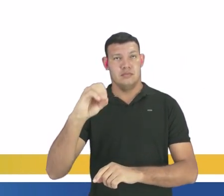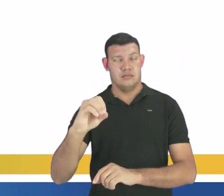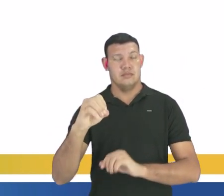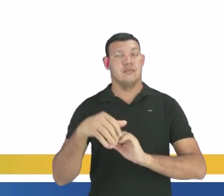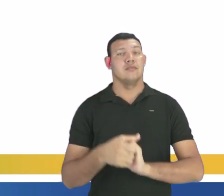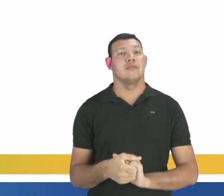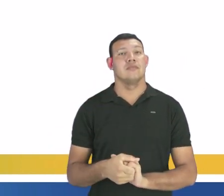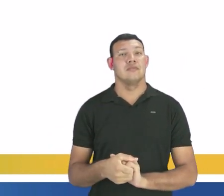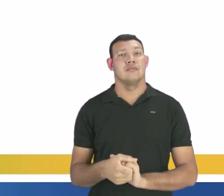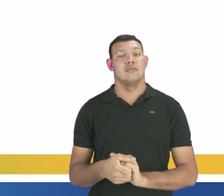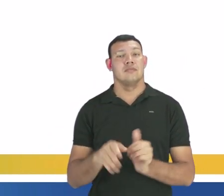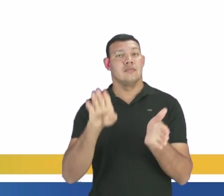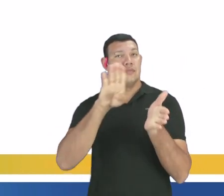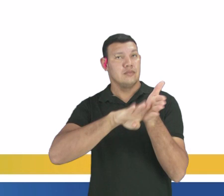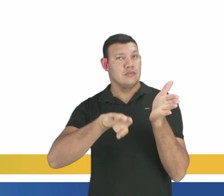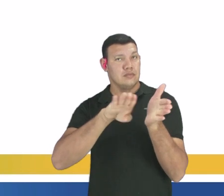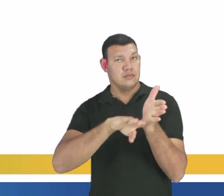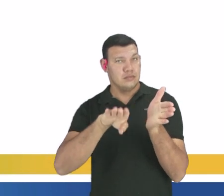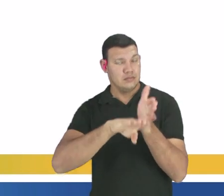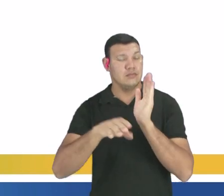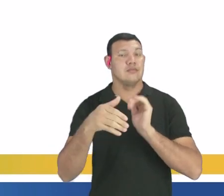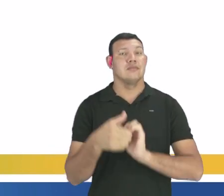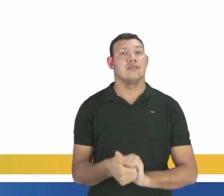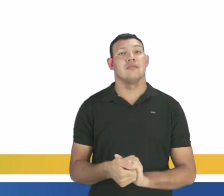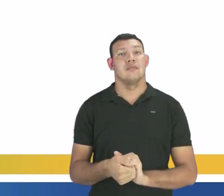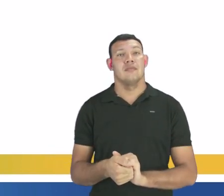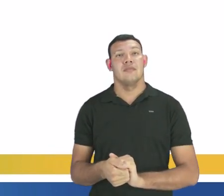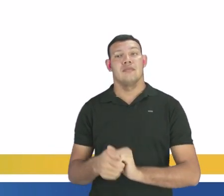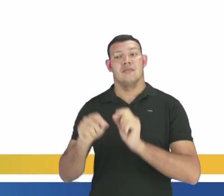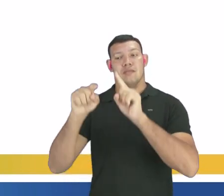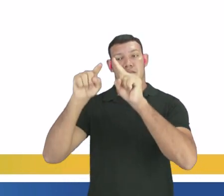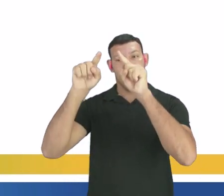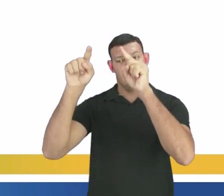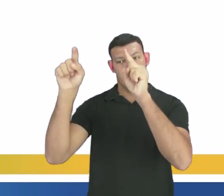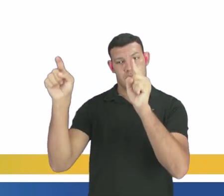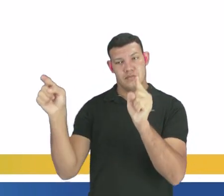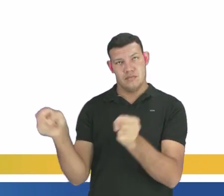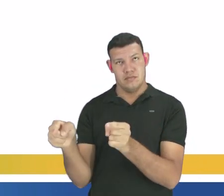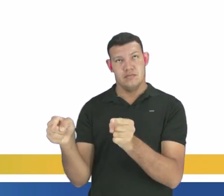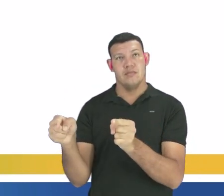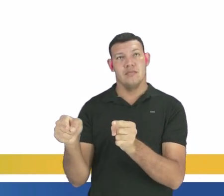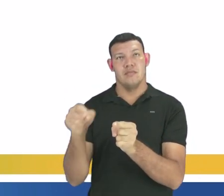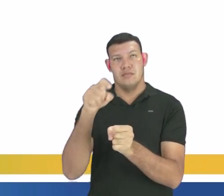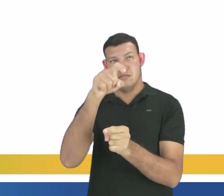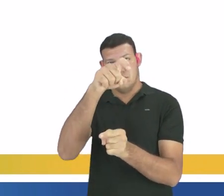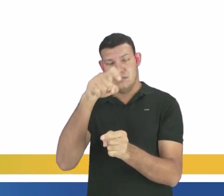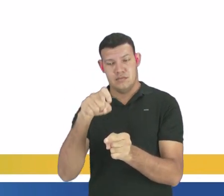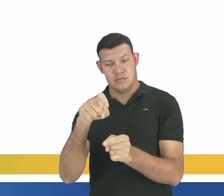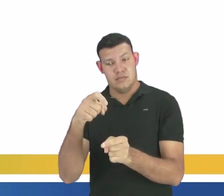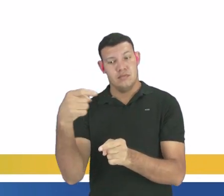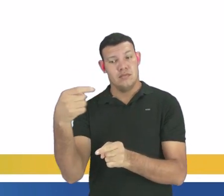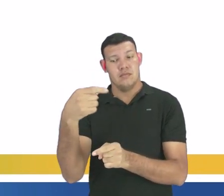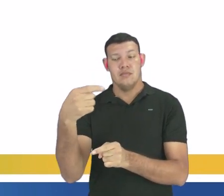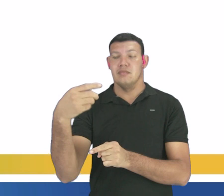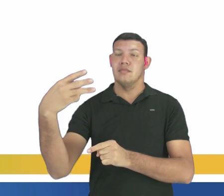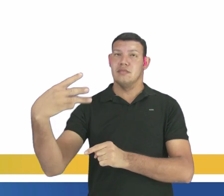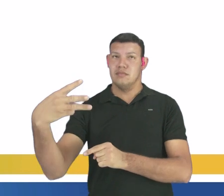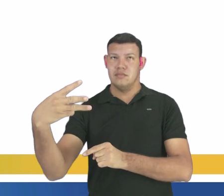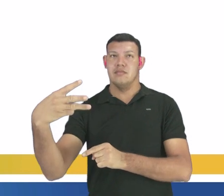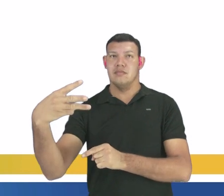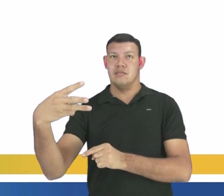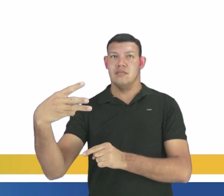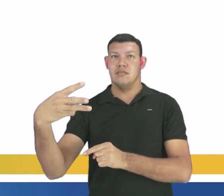onde, fatorando ou decompondo essa equação, nós teremos a seguinte sentença: x